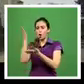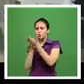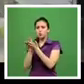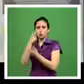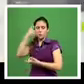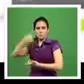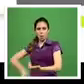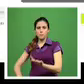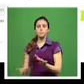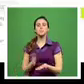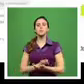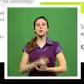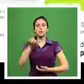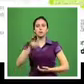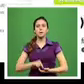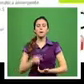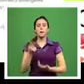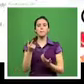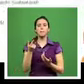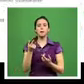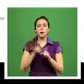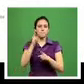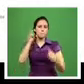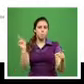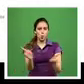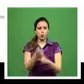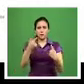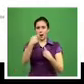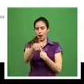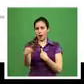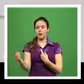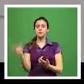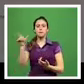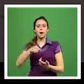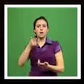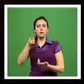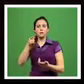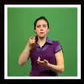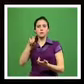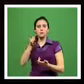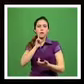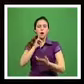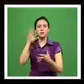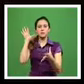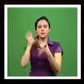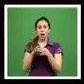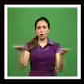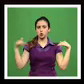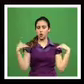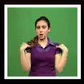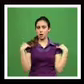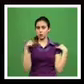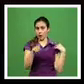antropologia. Teremos também alguns momentos de música. Teremos também animação na área do fitness, esta